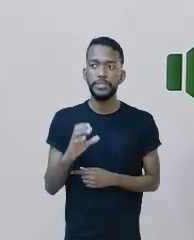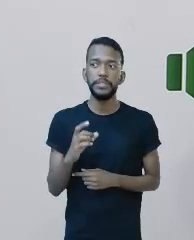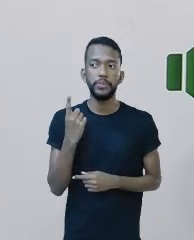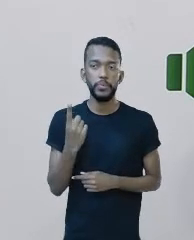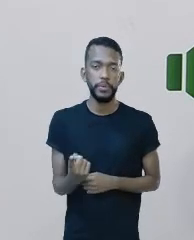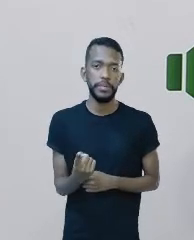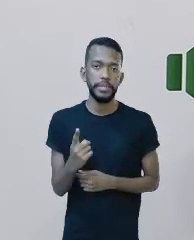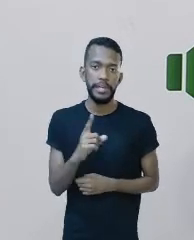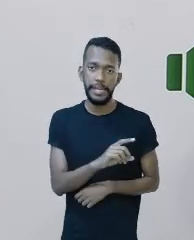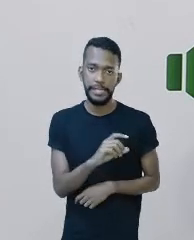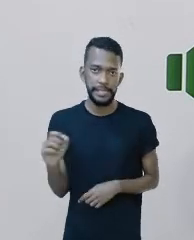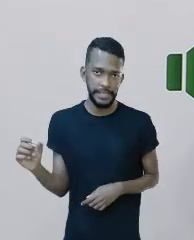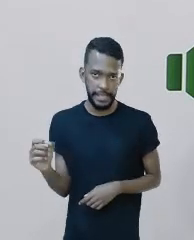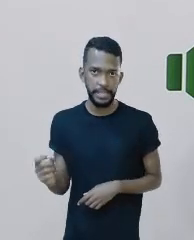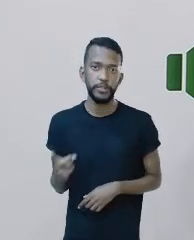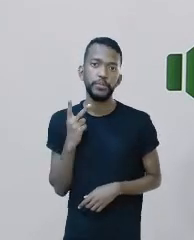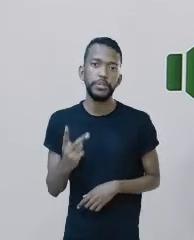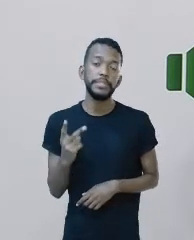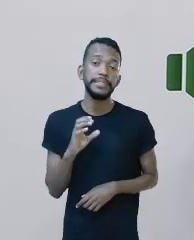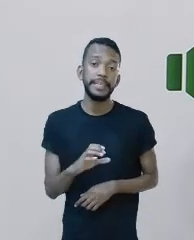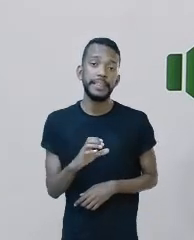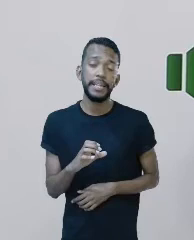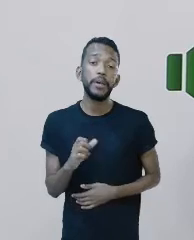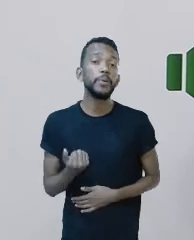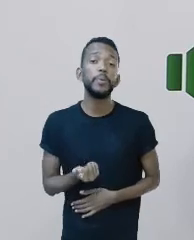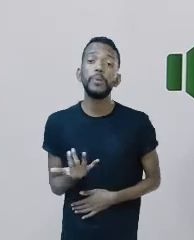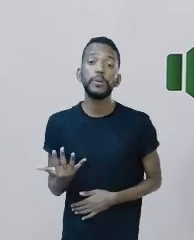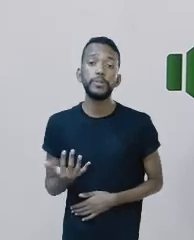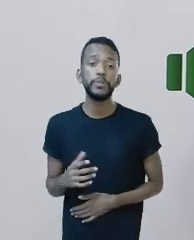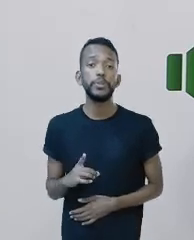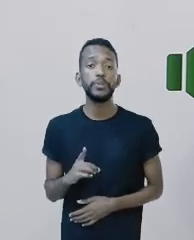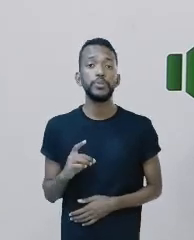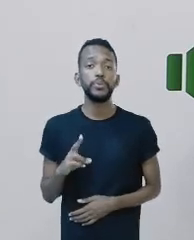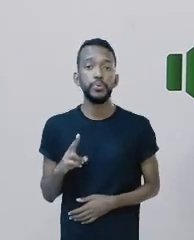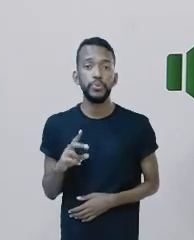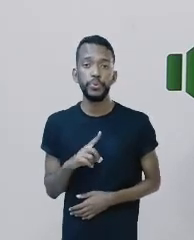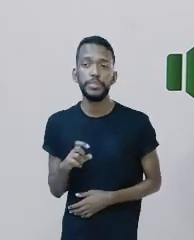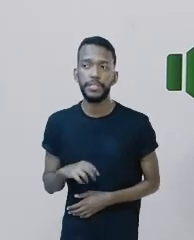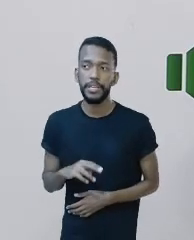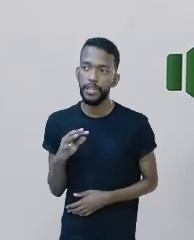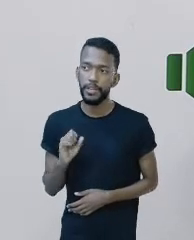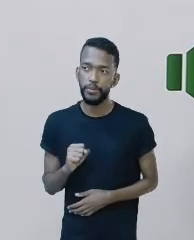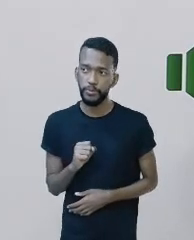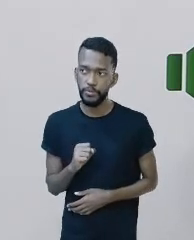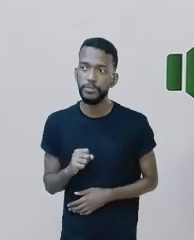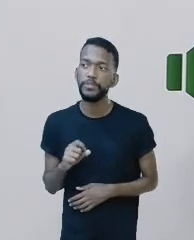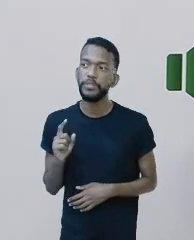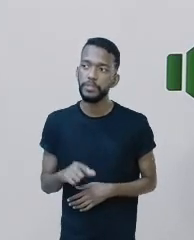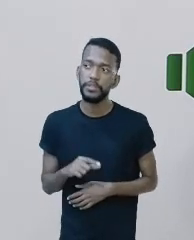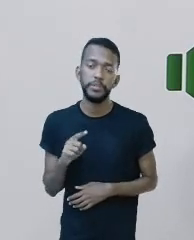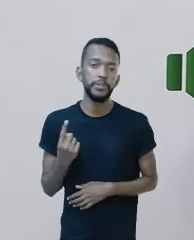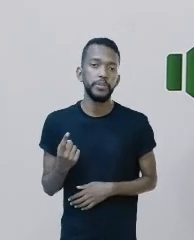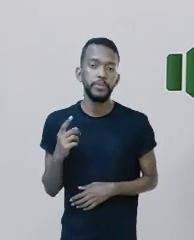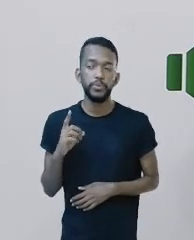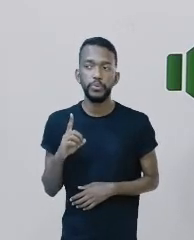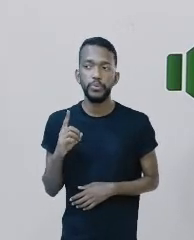se uma centena é 100, 2 centenas é quanto? 200, e ó,